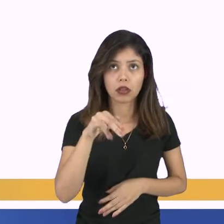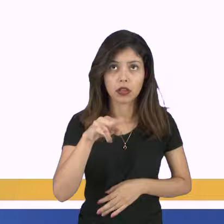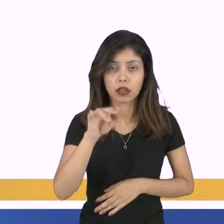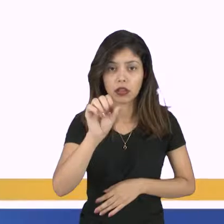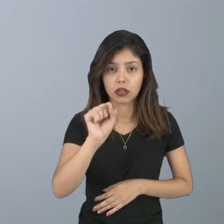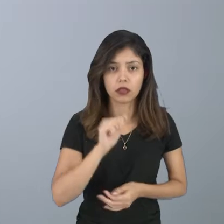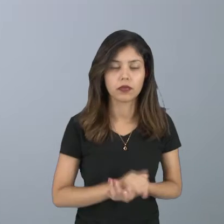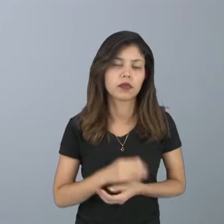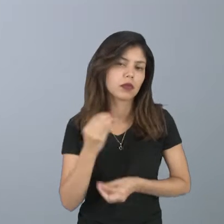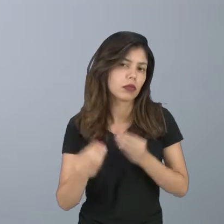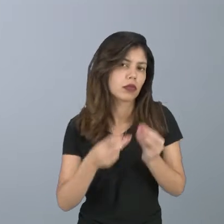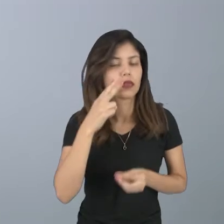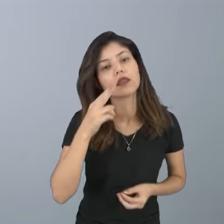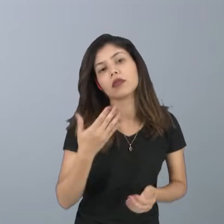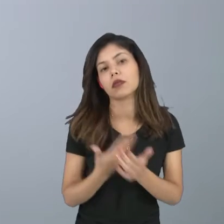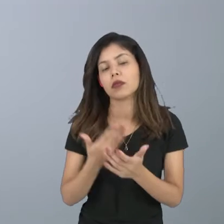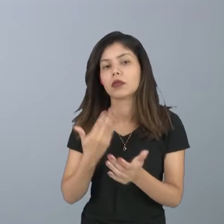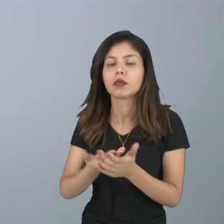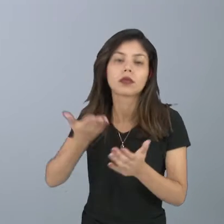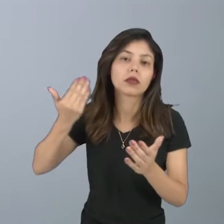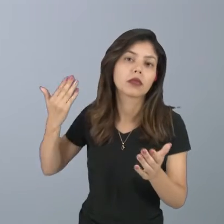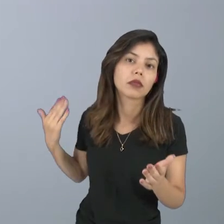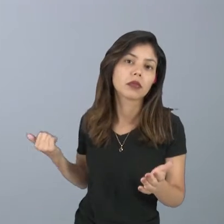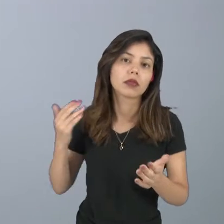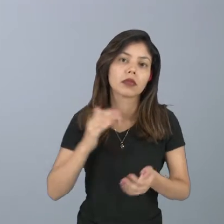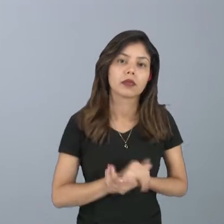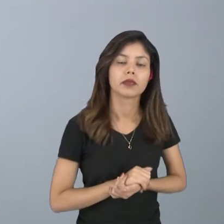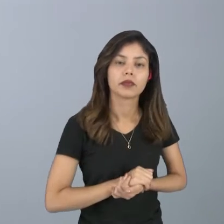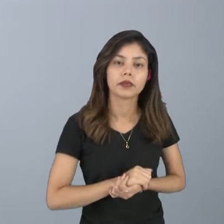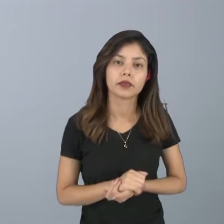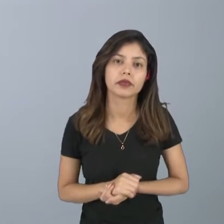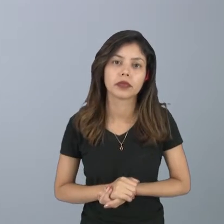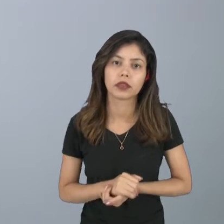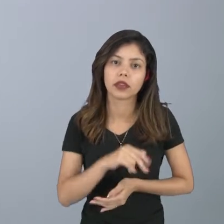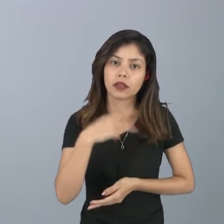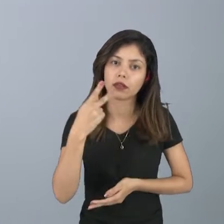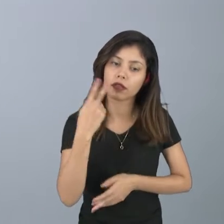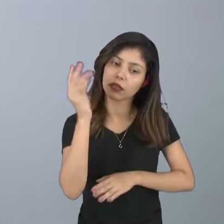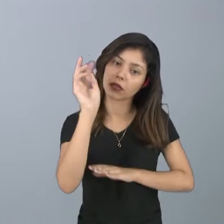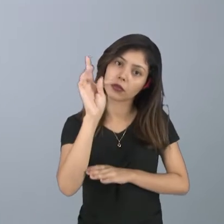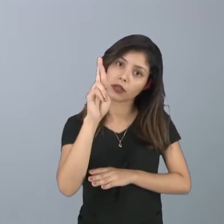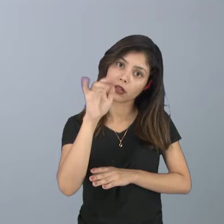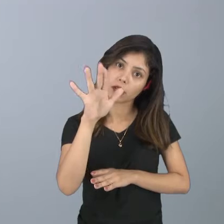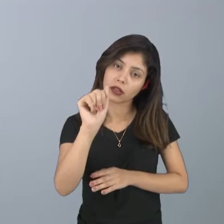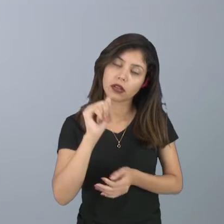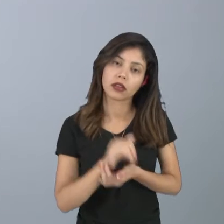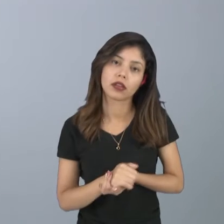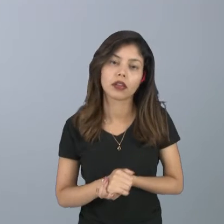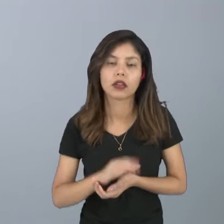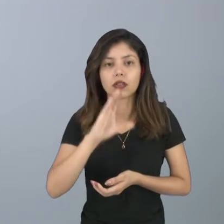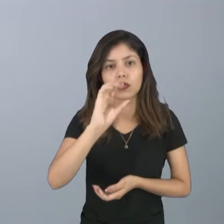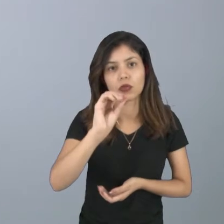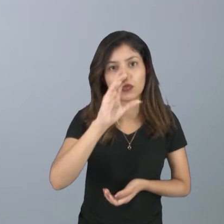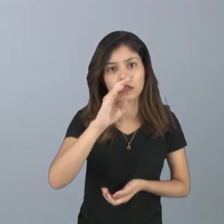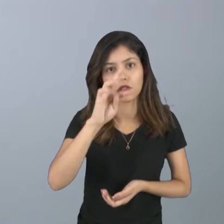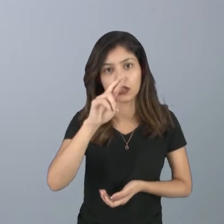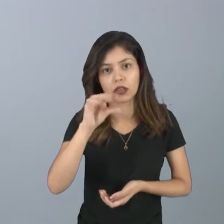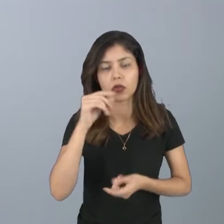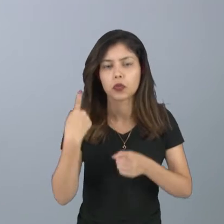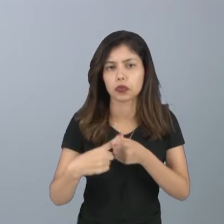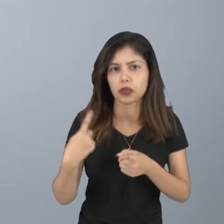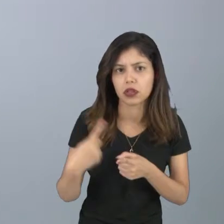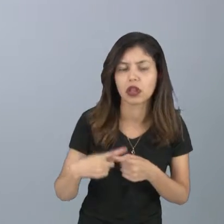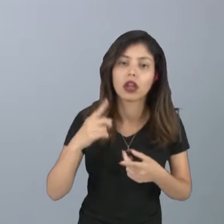íons. Então, como a gente viu na aula anterior, na aula passada, a gente falou sobre a teoria do octeto, que vai explicar por que